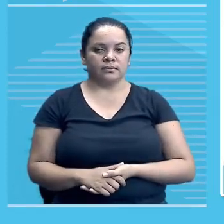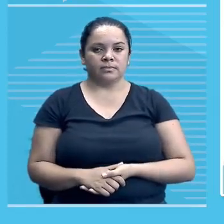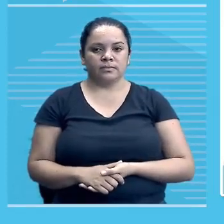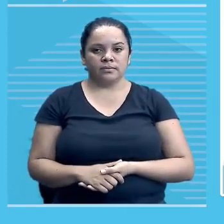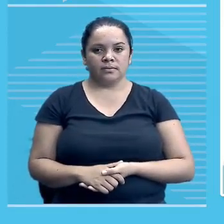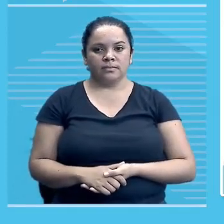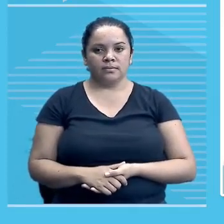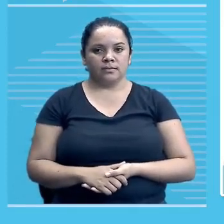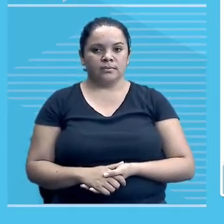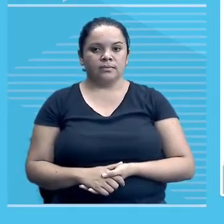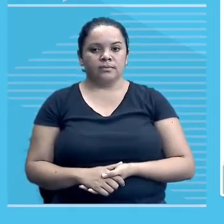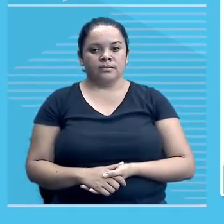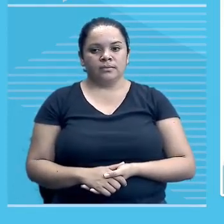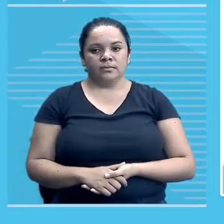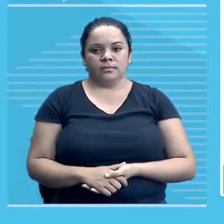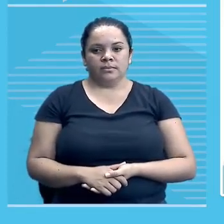20.